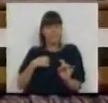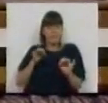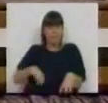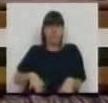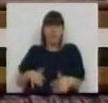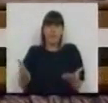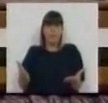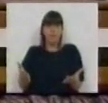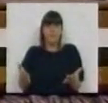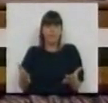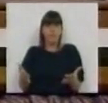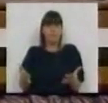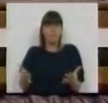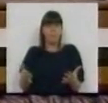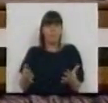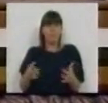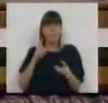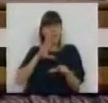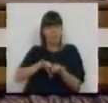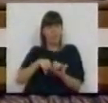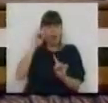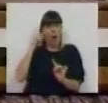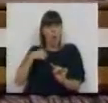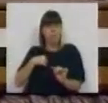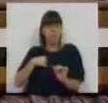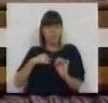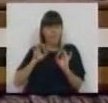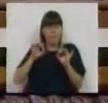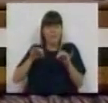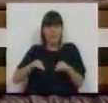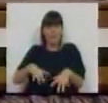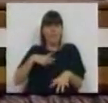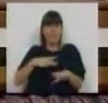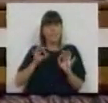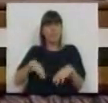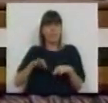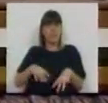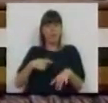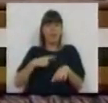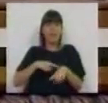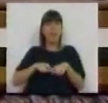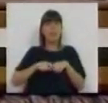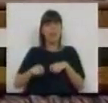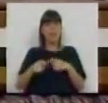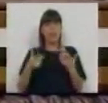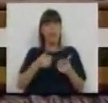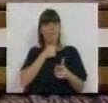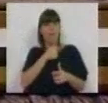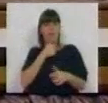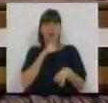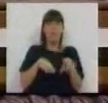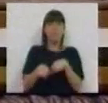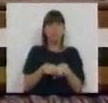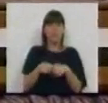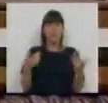ao fim, a tragédia de quem sabe que chegou ao fim o seu tempo de dominação